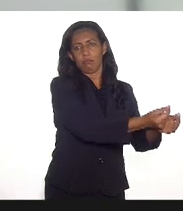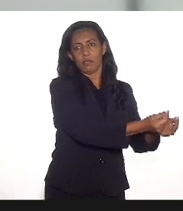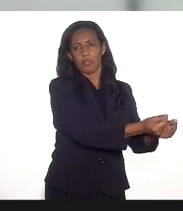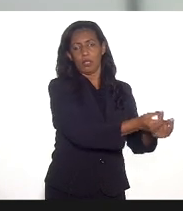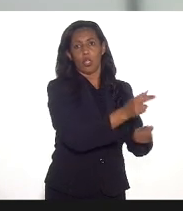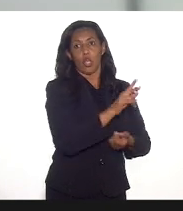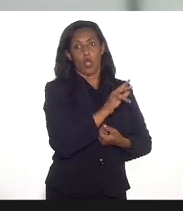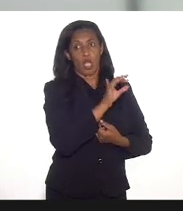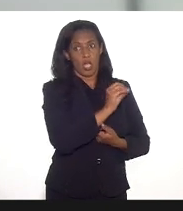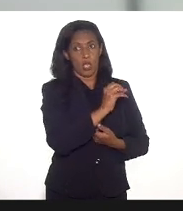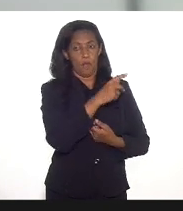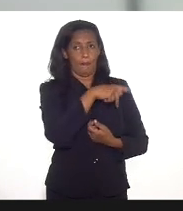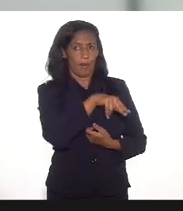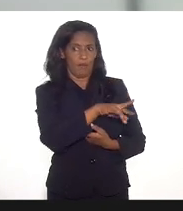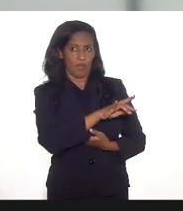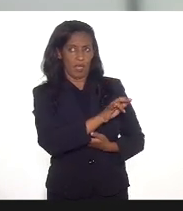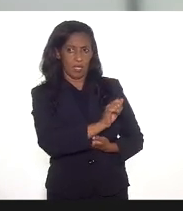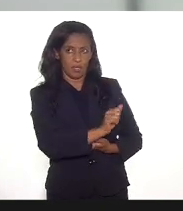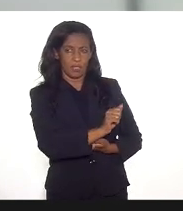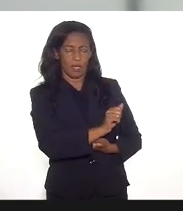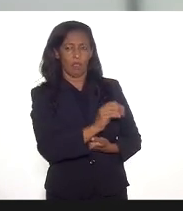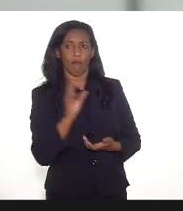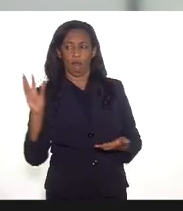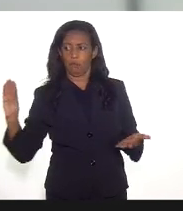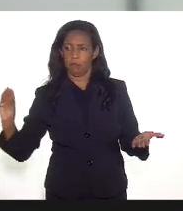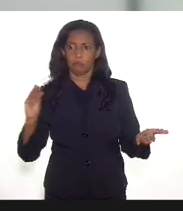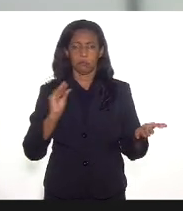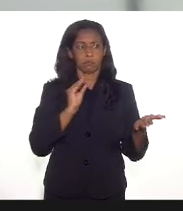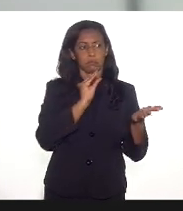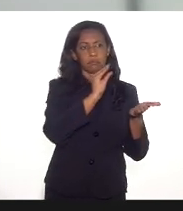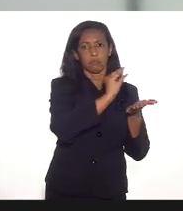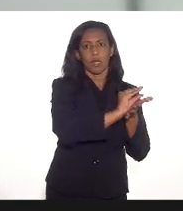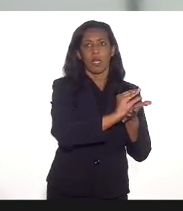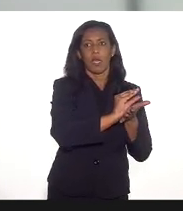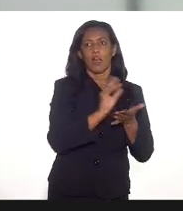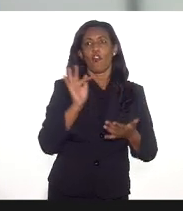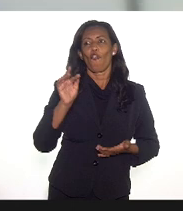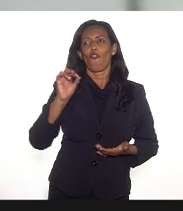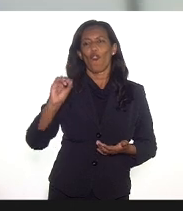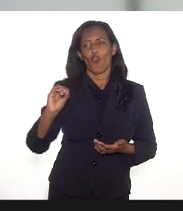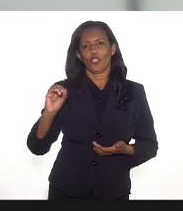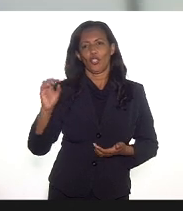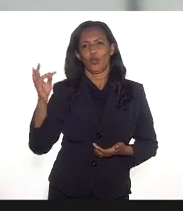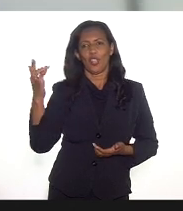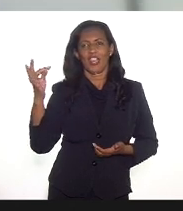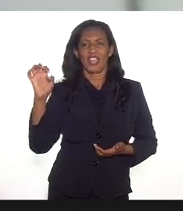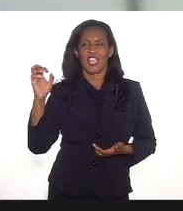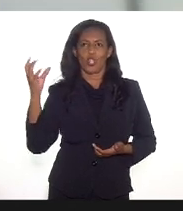Rio Previdência, ele será suplementado com a fonte 00 do Tesouro.